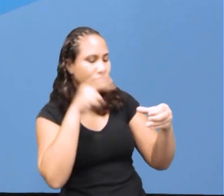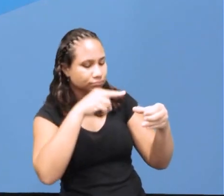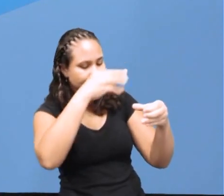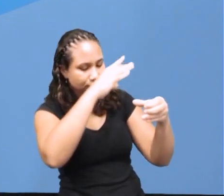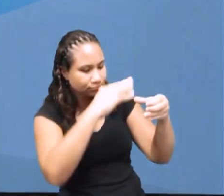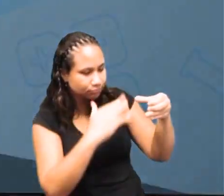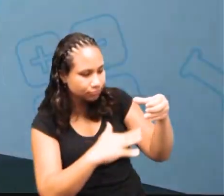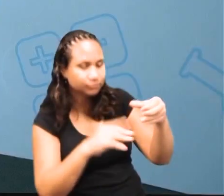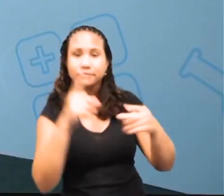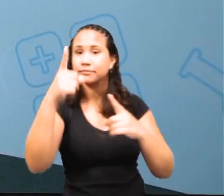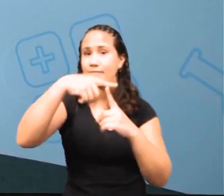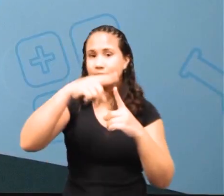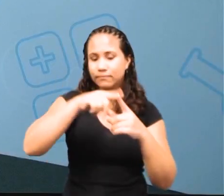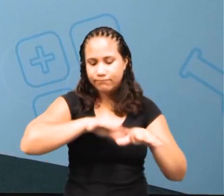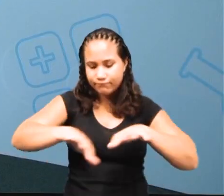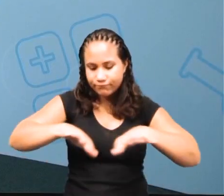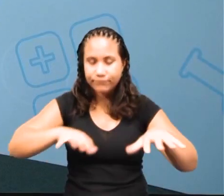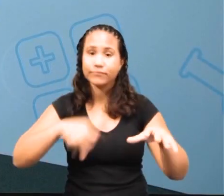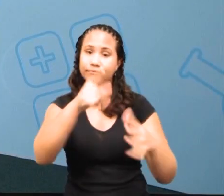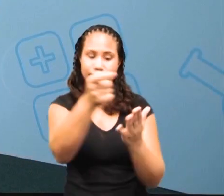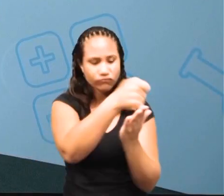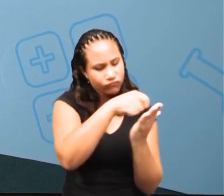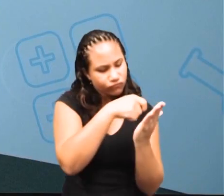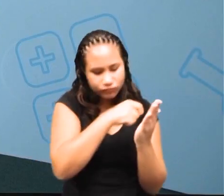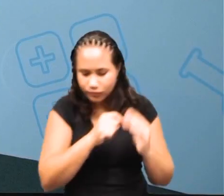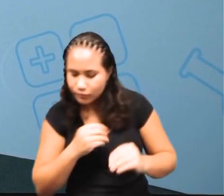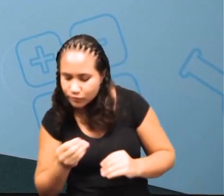mistura, o tipo de separação e o que está acontecendo.